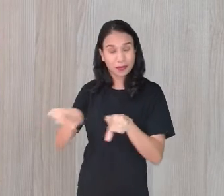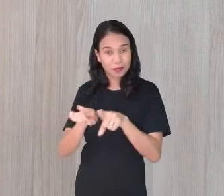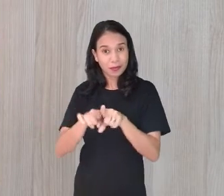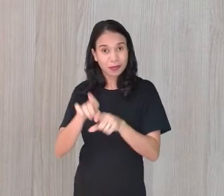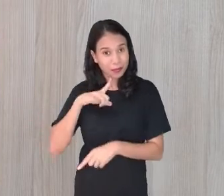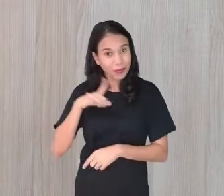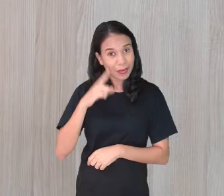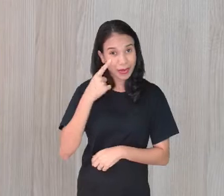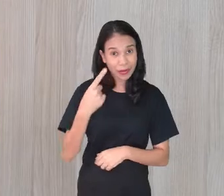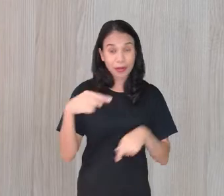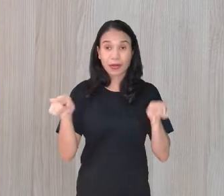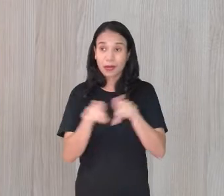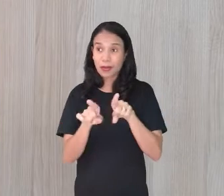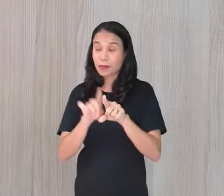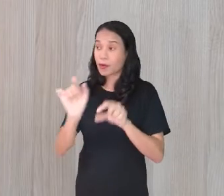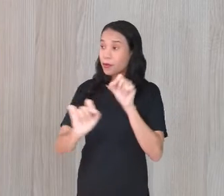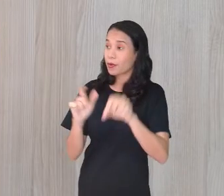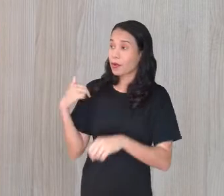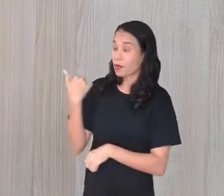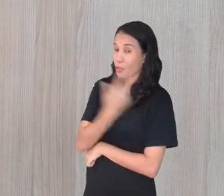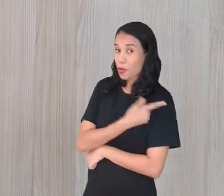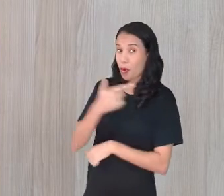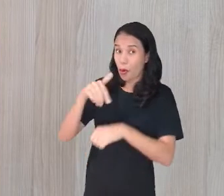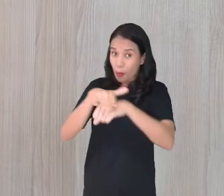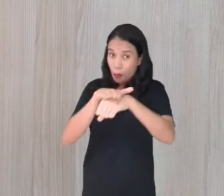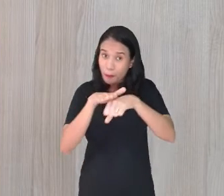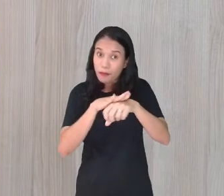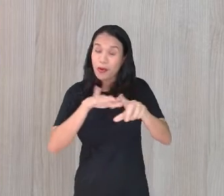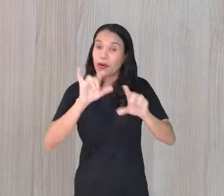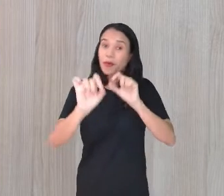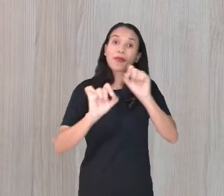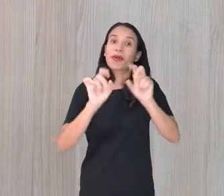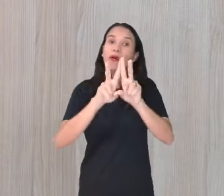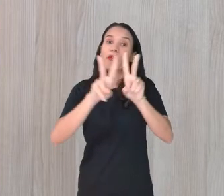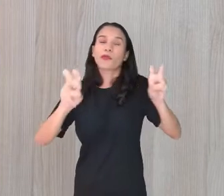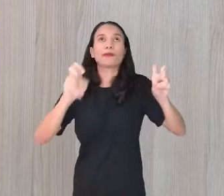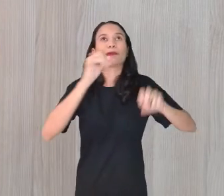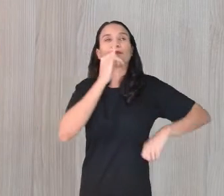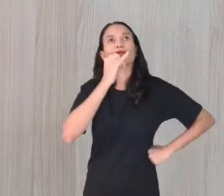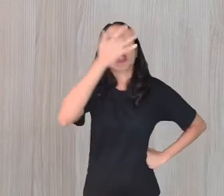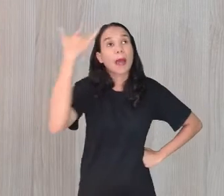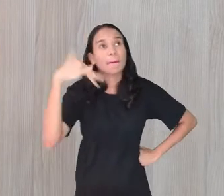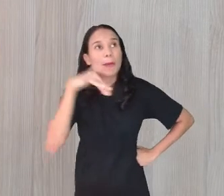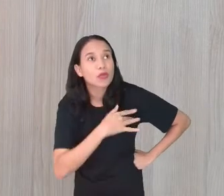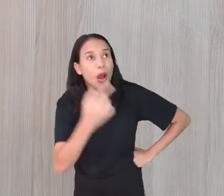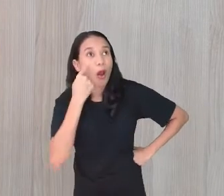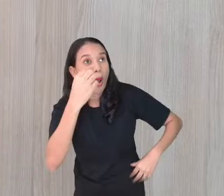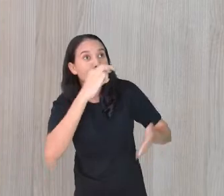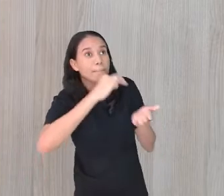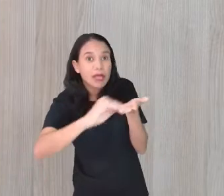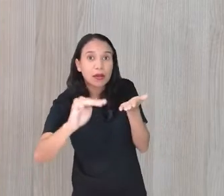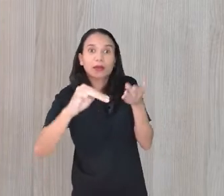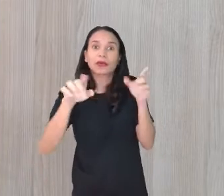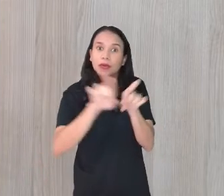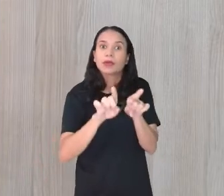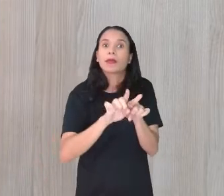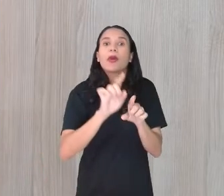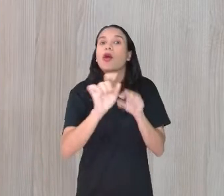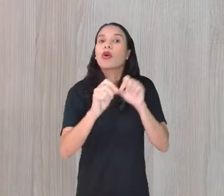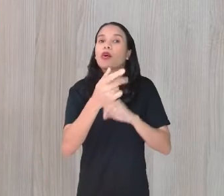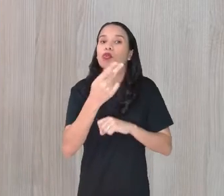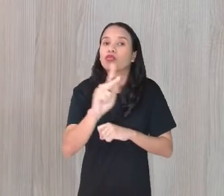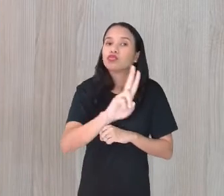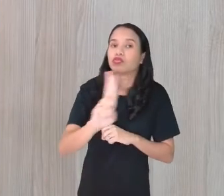aqui. E outra coisa, quando a gente falar da questão de, pessoal, manda mensagem, manda também a mensagem de qual